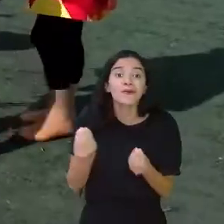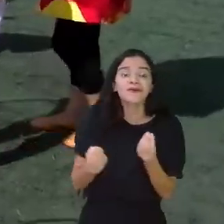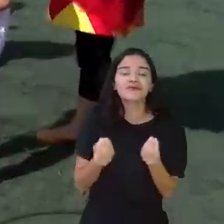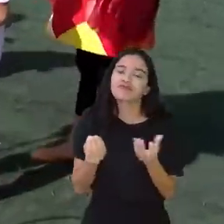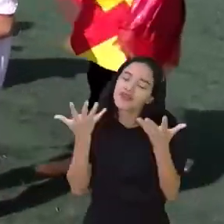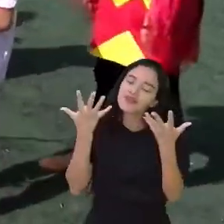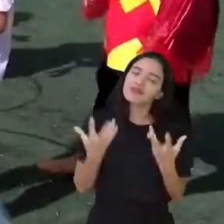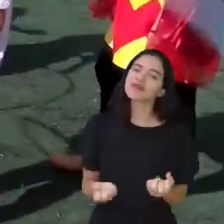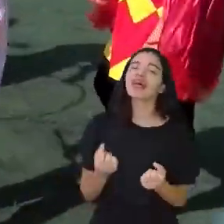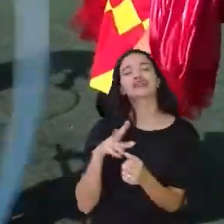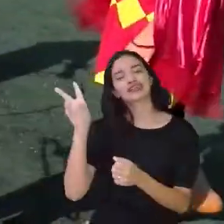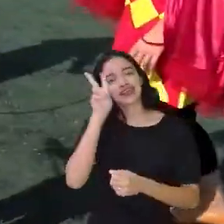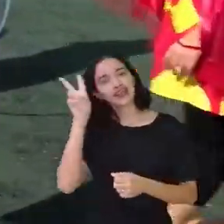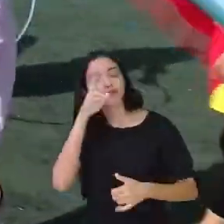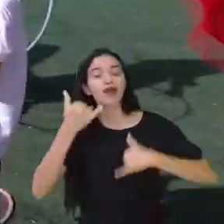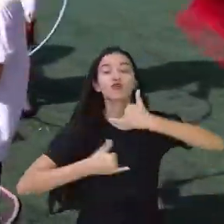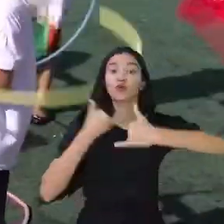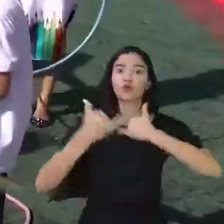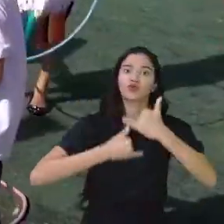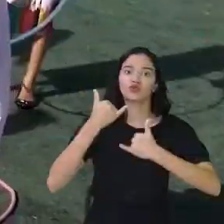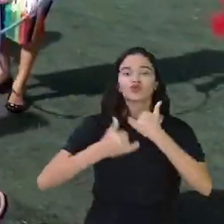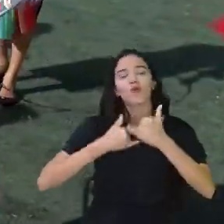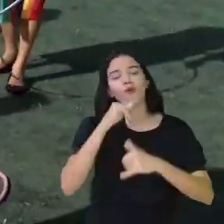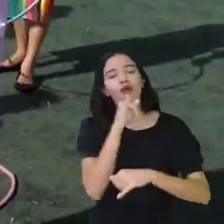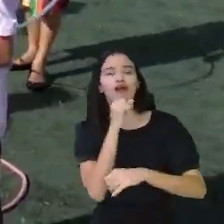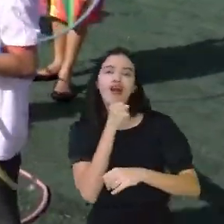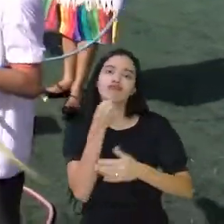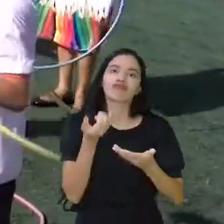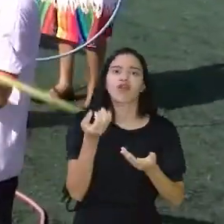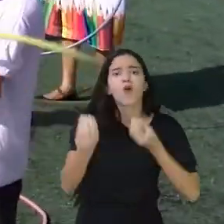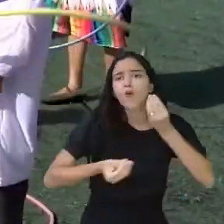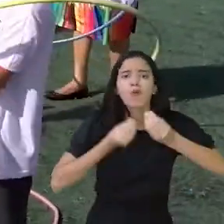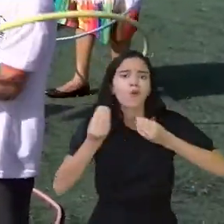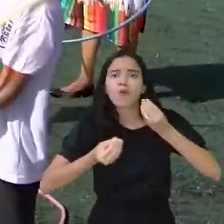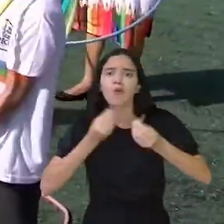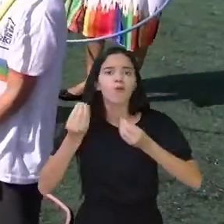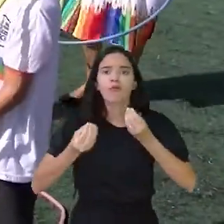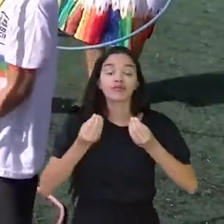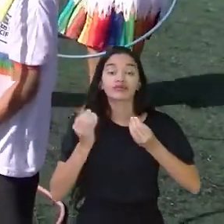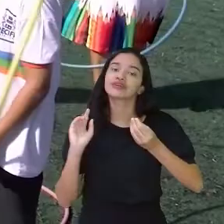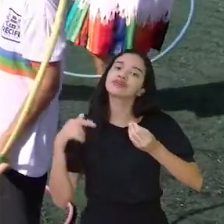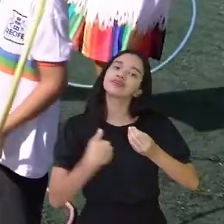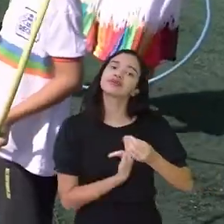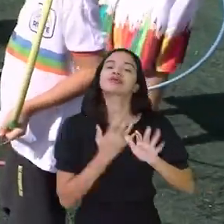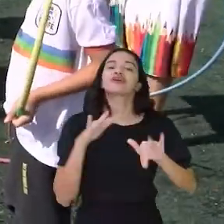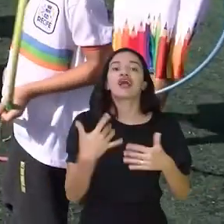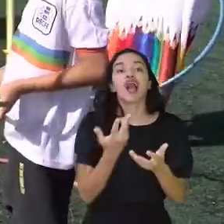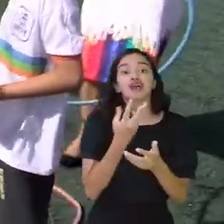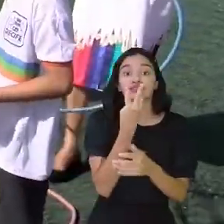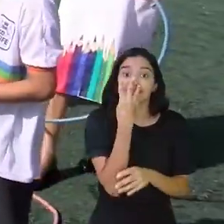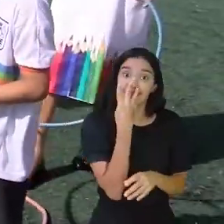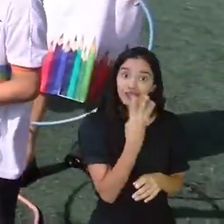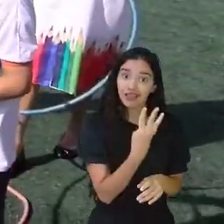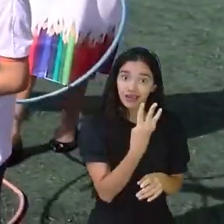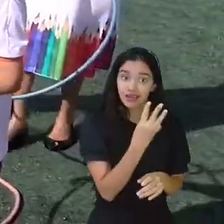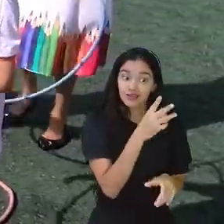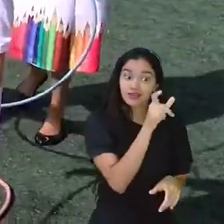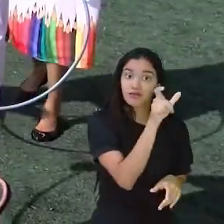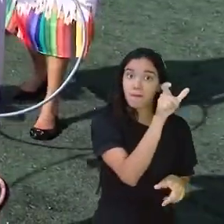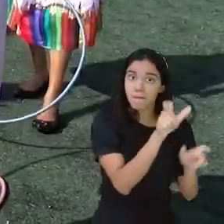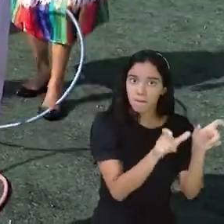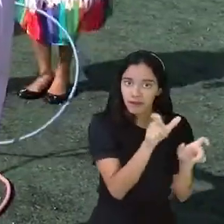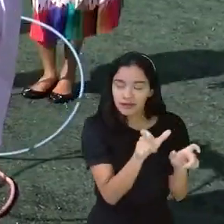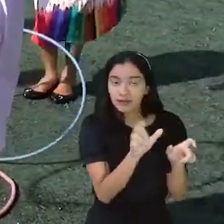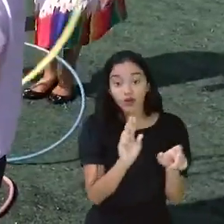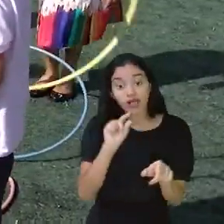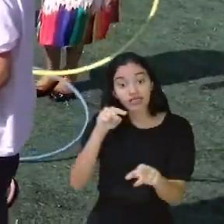tem que lembrar do jogo da velha a gente vai colocar três depois três